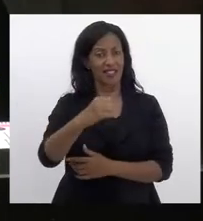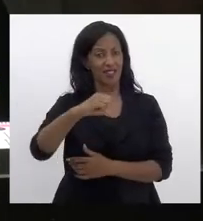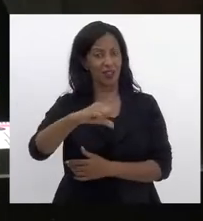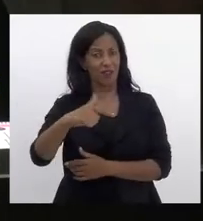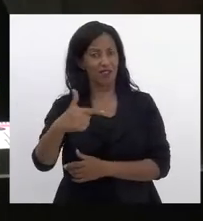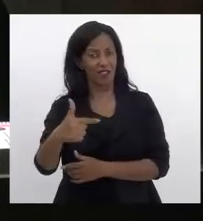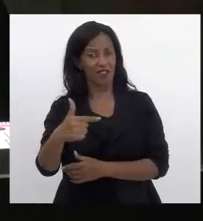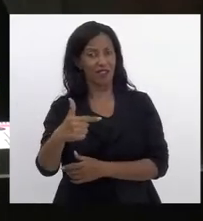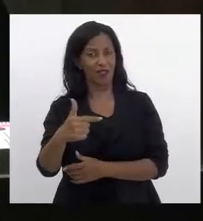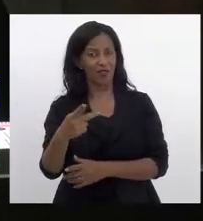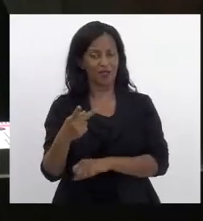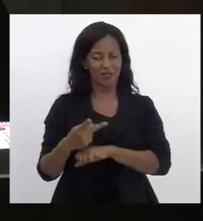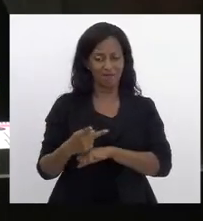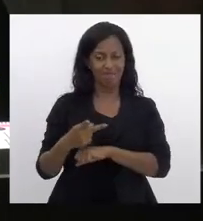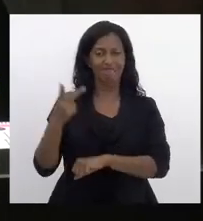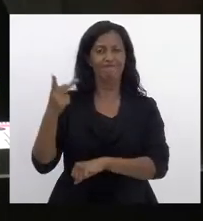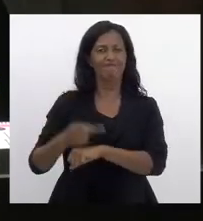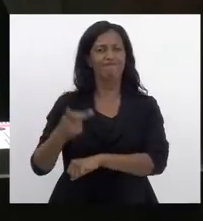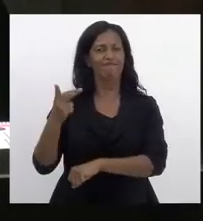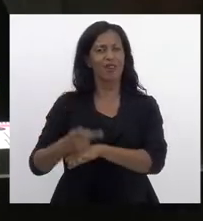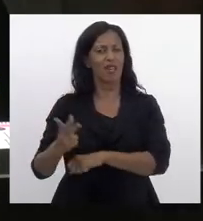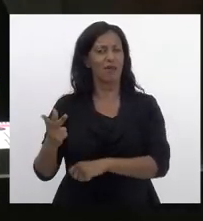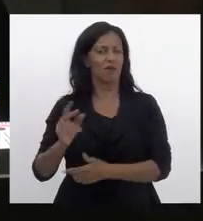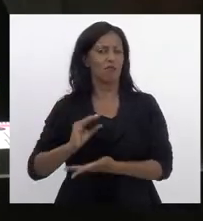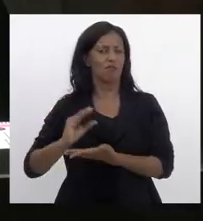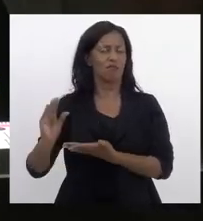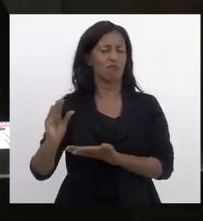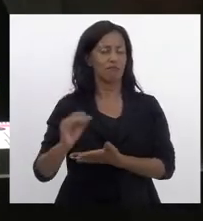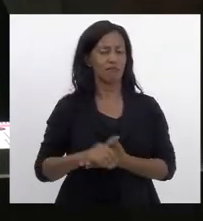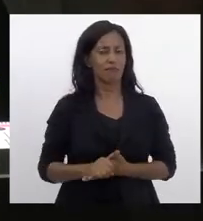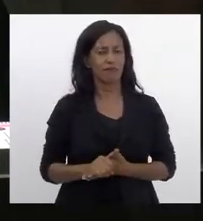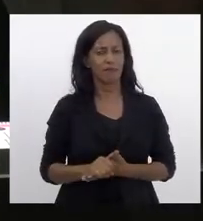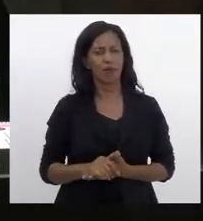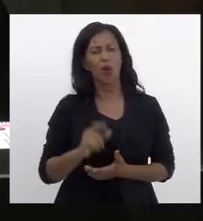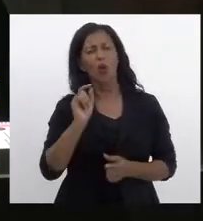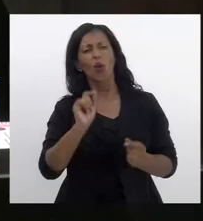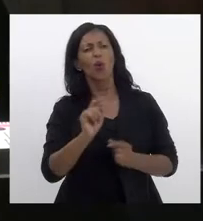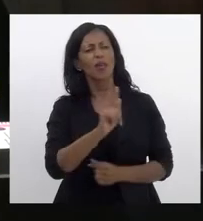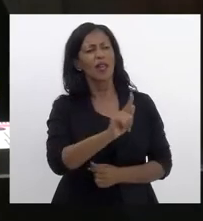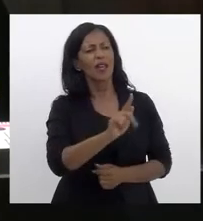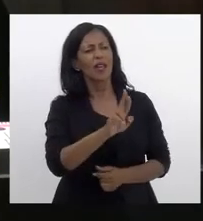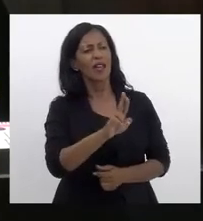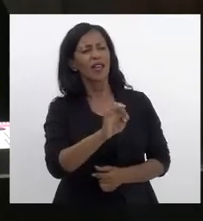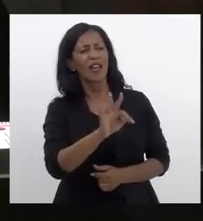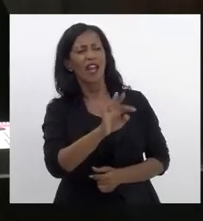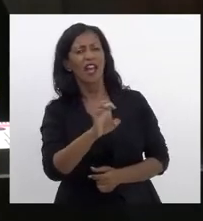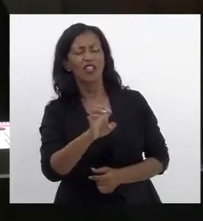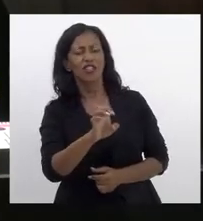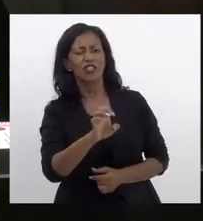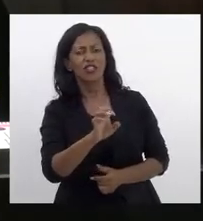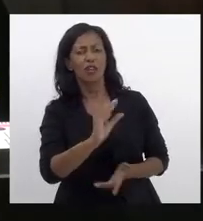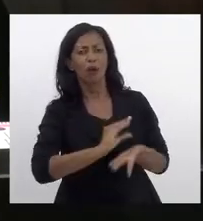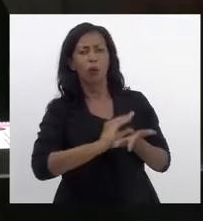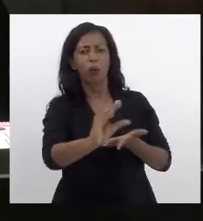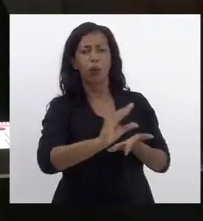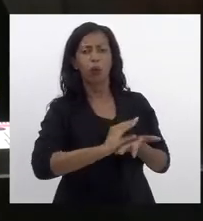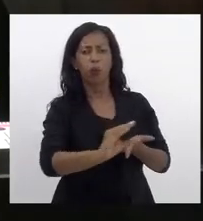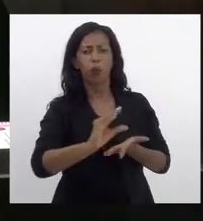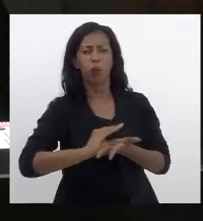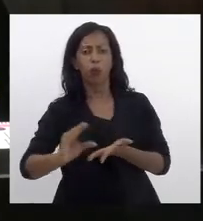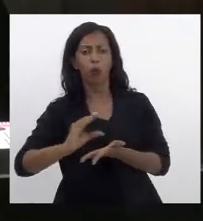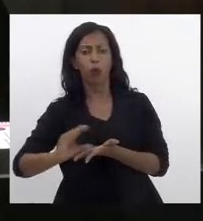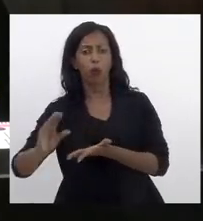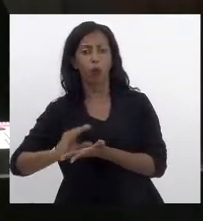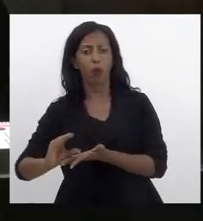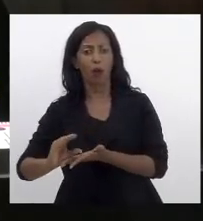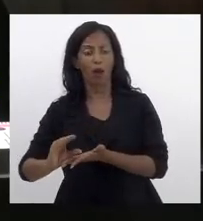gratificação, deputado Luiz Paulo. Mas o que é a Gretchen? Gratificação para compensar o permanente desgaste